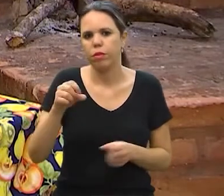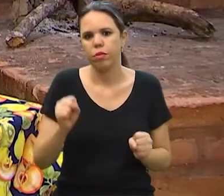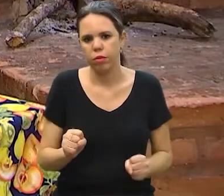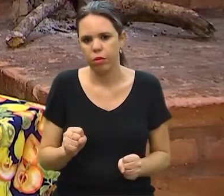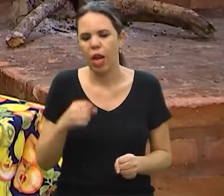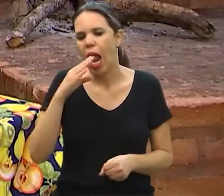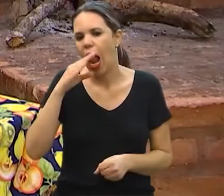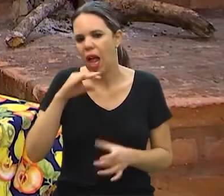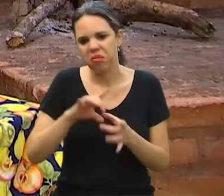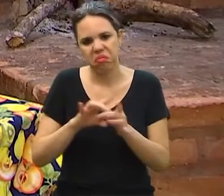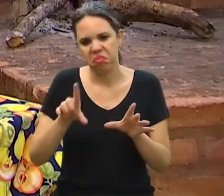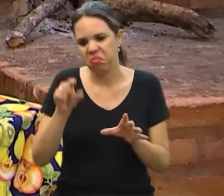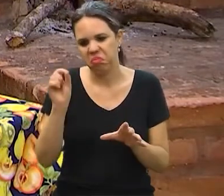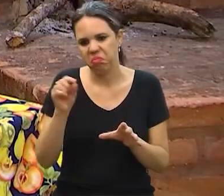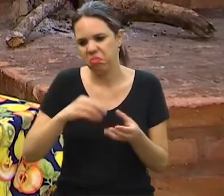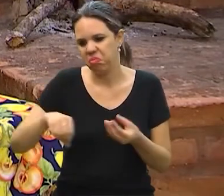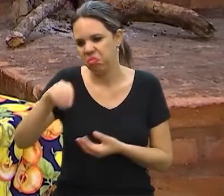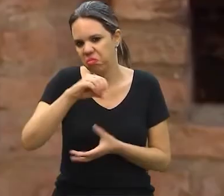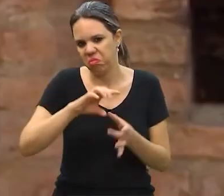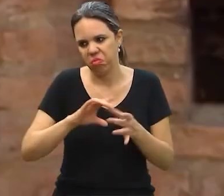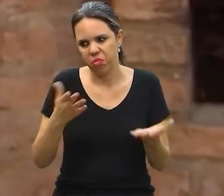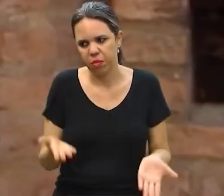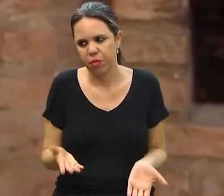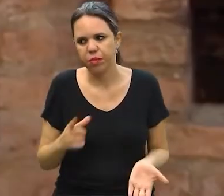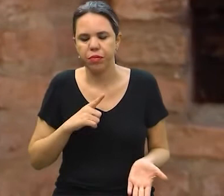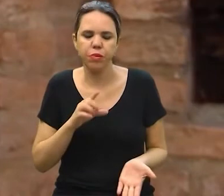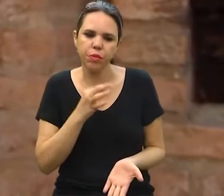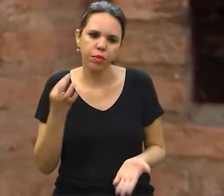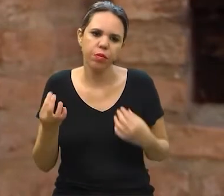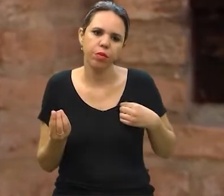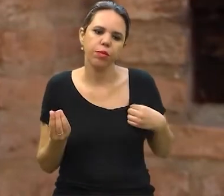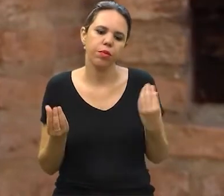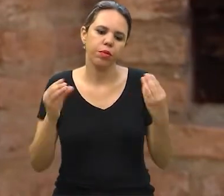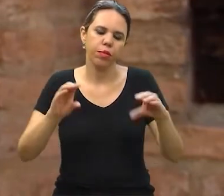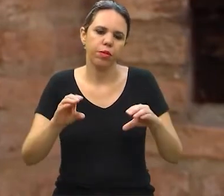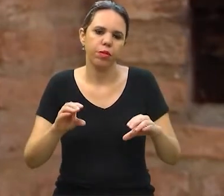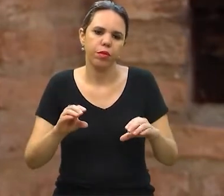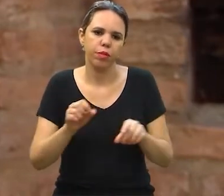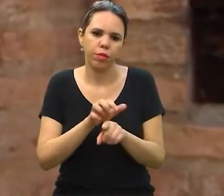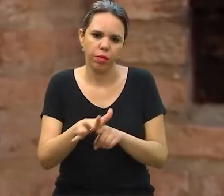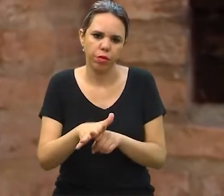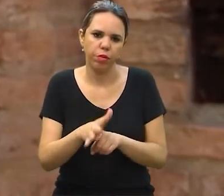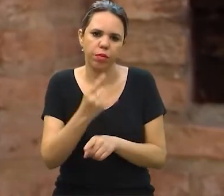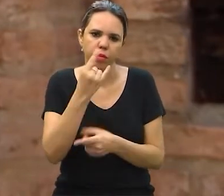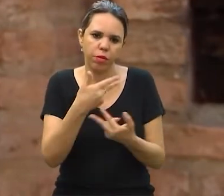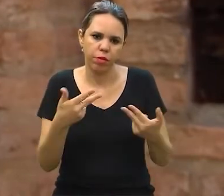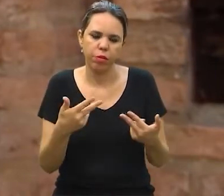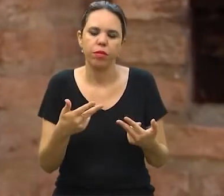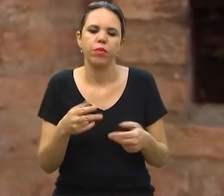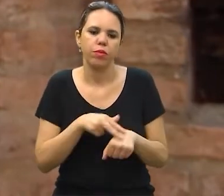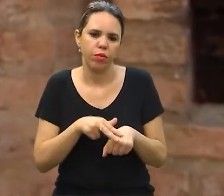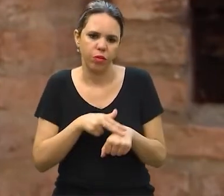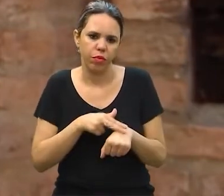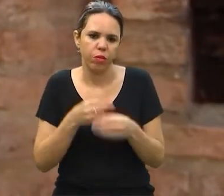colocar pimenta, o que você preferir ali de tempero. Tempera bem e coloca a salsinha, cebolinha, só para dar